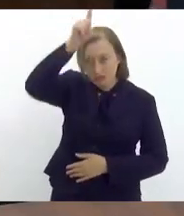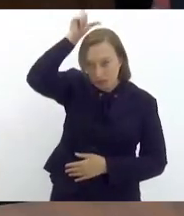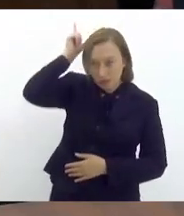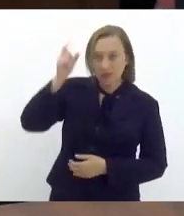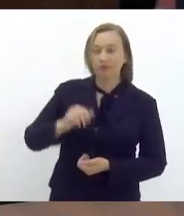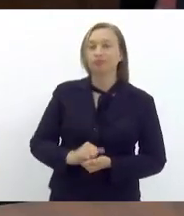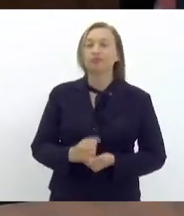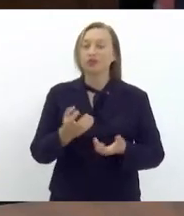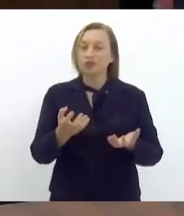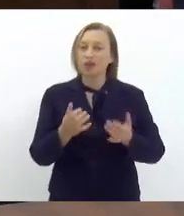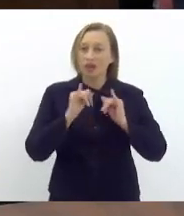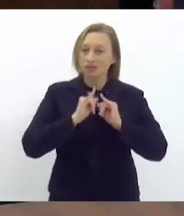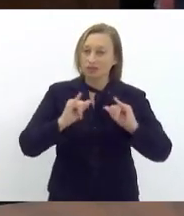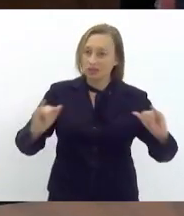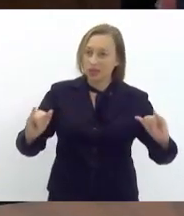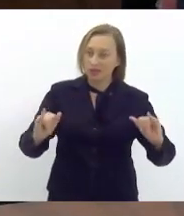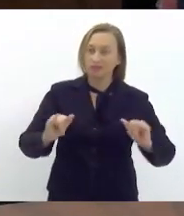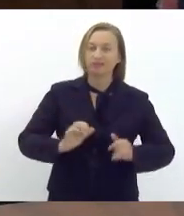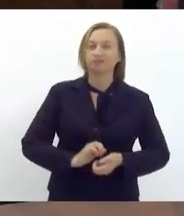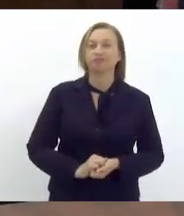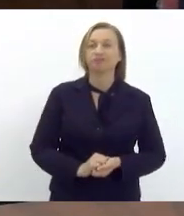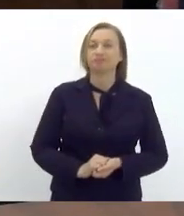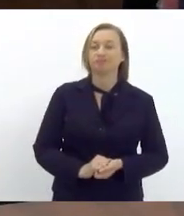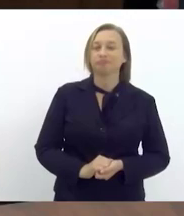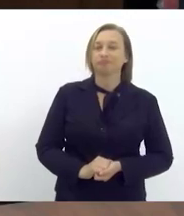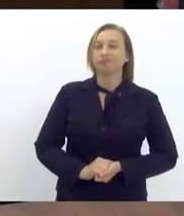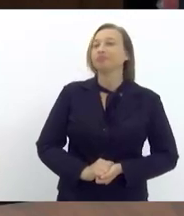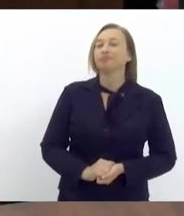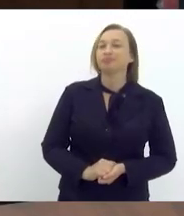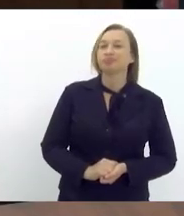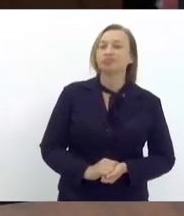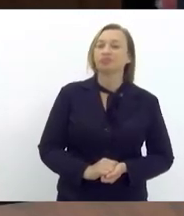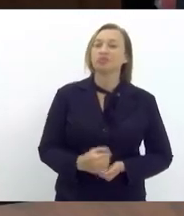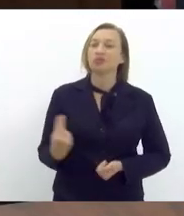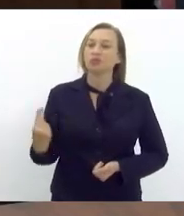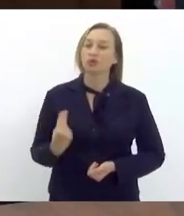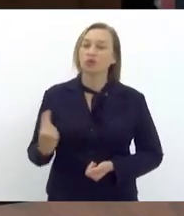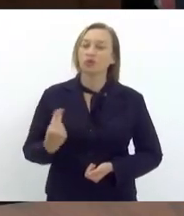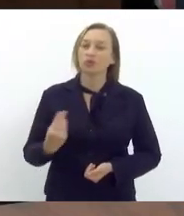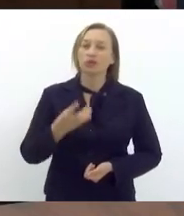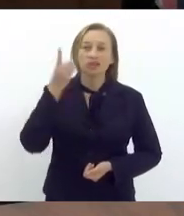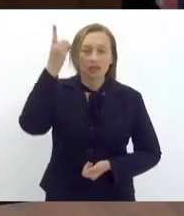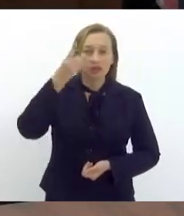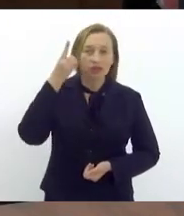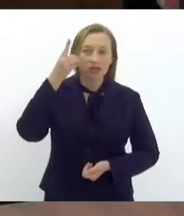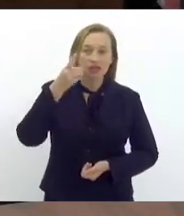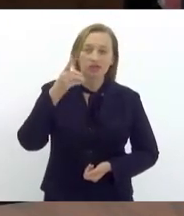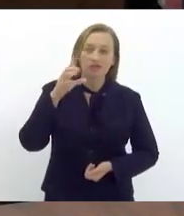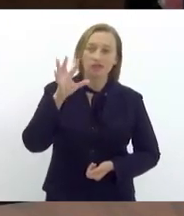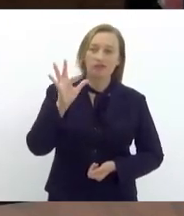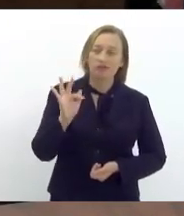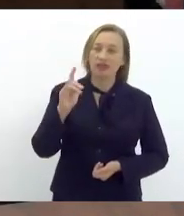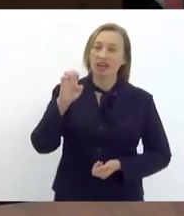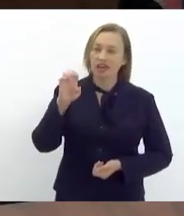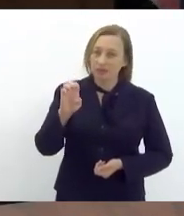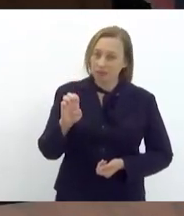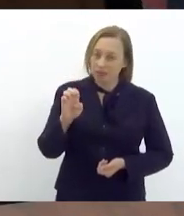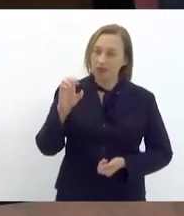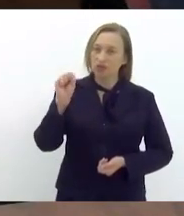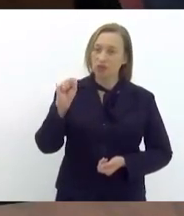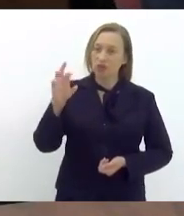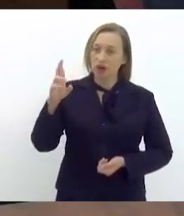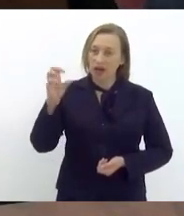e eu quero anunciar com autoria deputado Felipe Soares Felipe